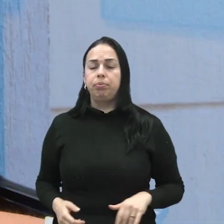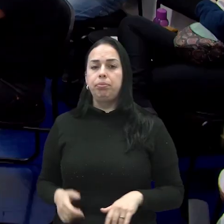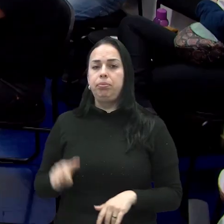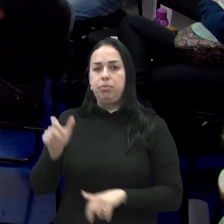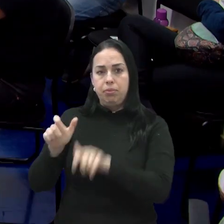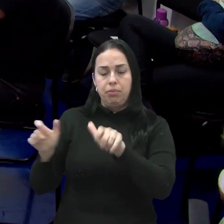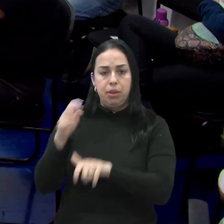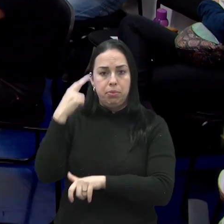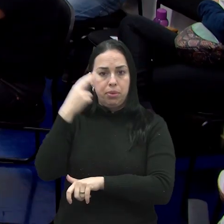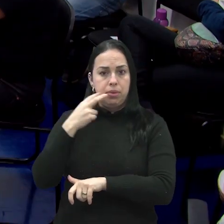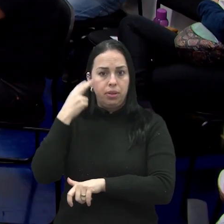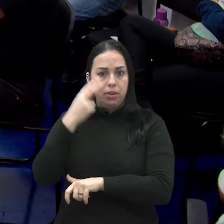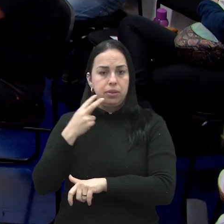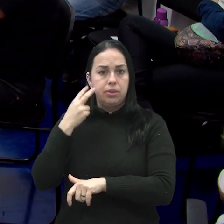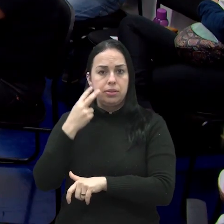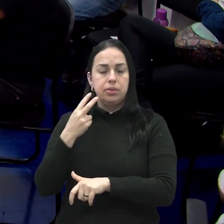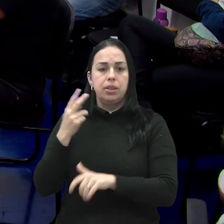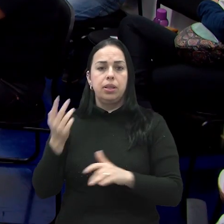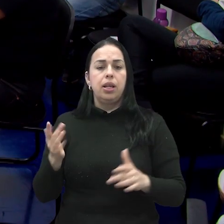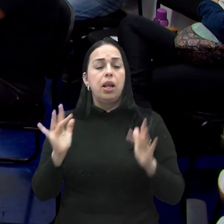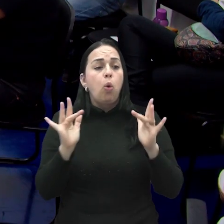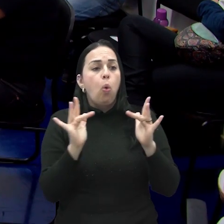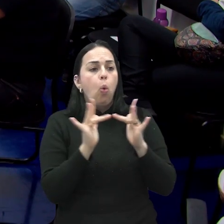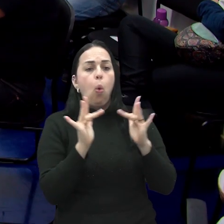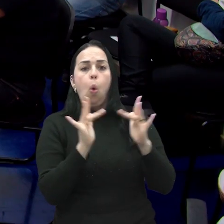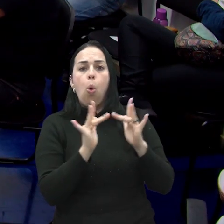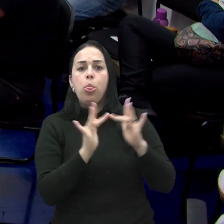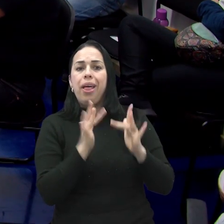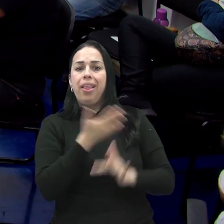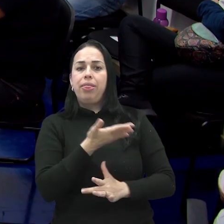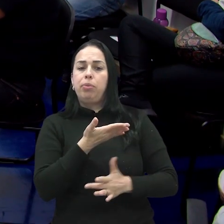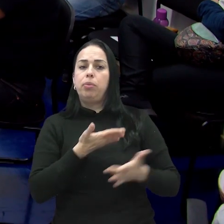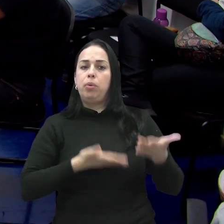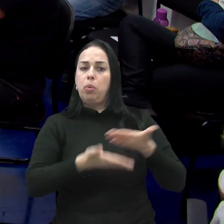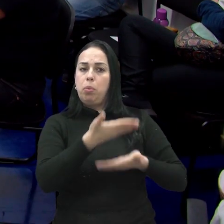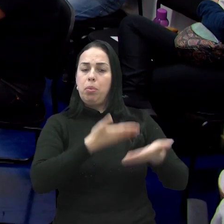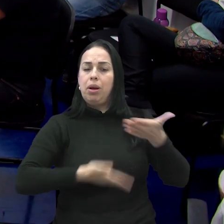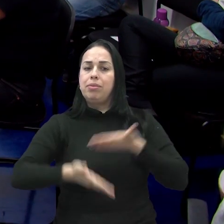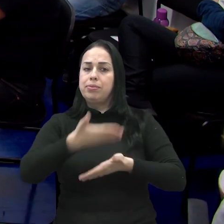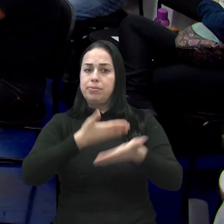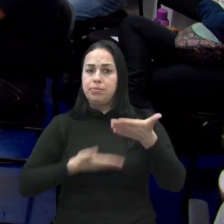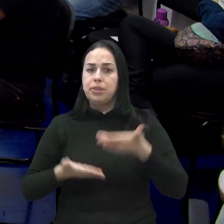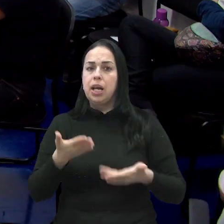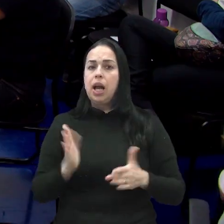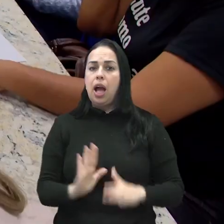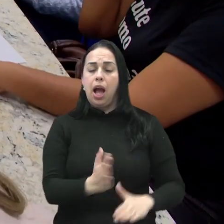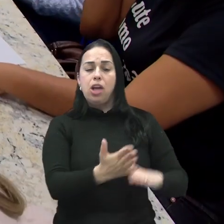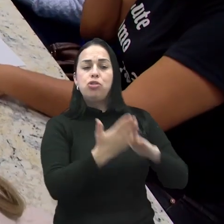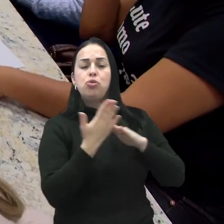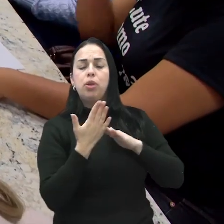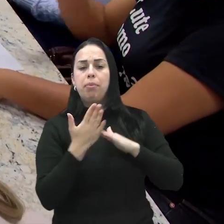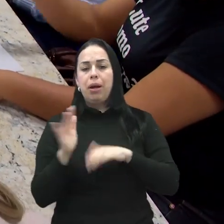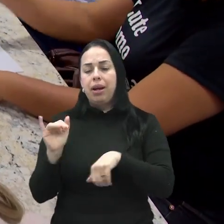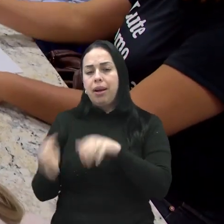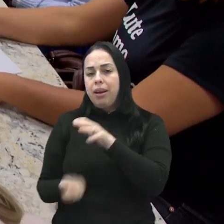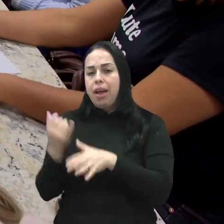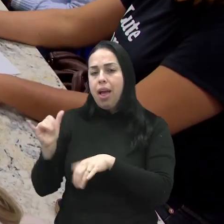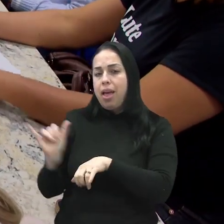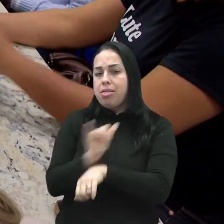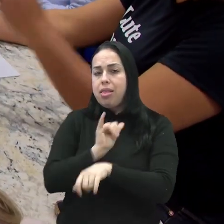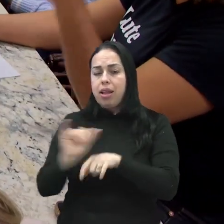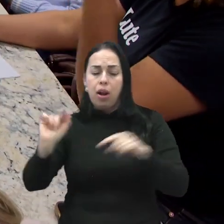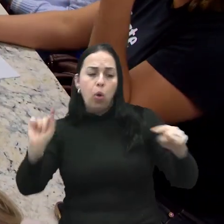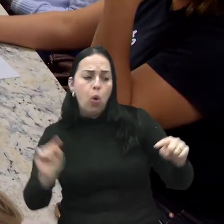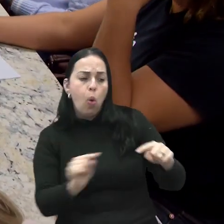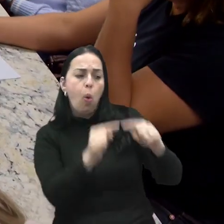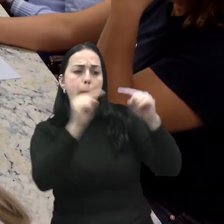21. Para os parlamentares, o contato direto com as mães e pais atípicos ajuda a propor medidas